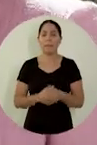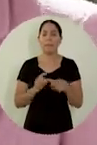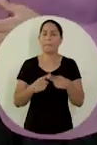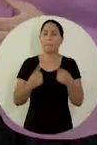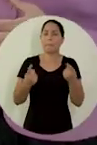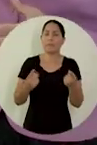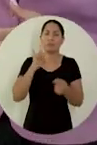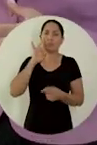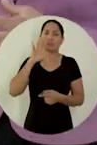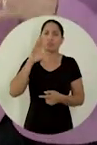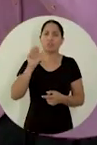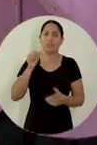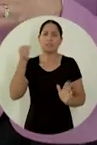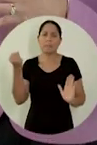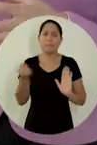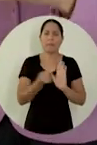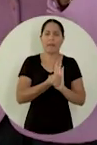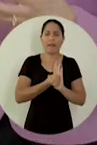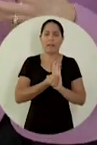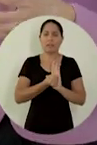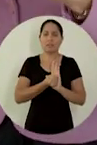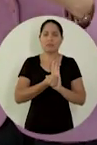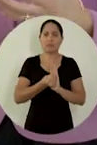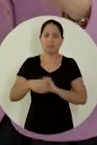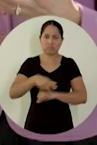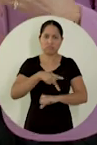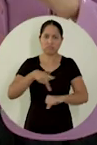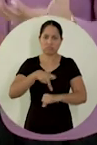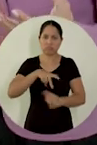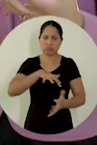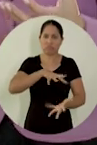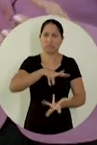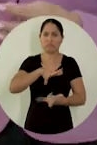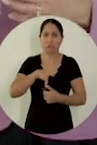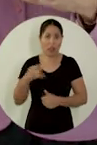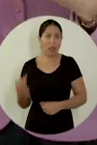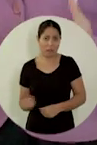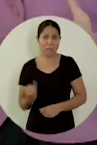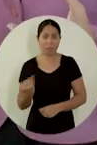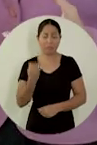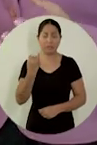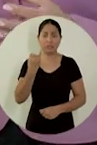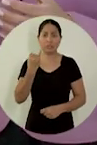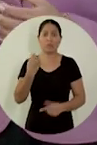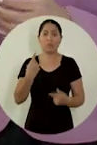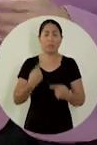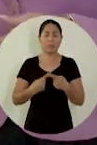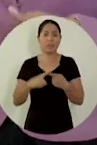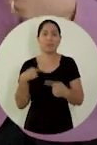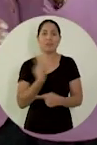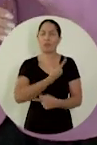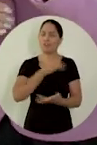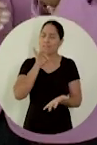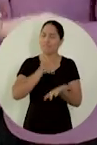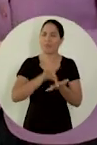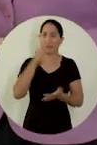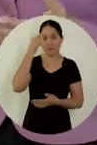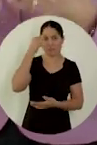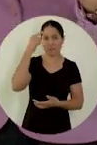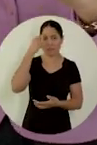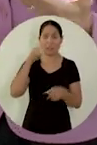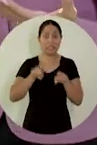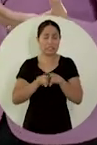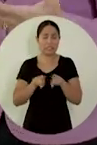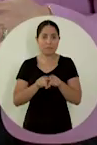trabalho. Mas o marco do Dia Internacional do Meio Ambiente é sempre muito importante para que nós